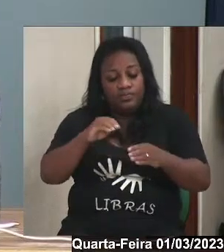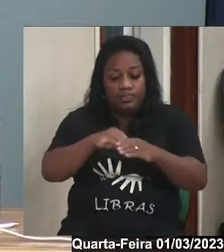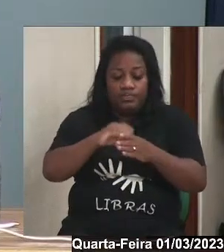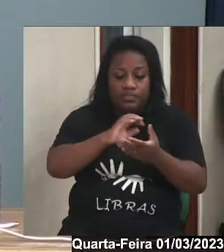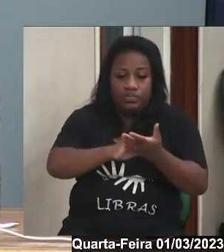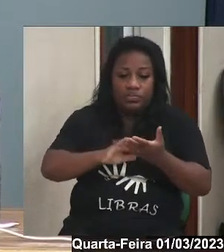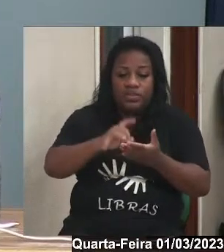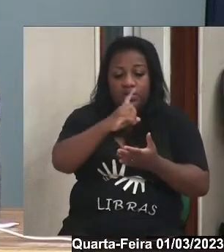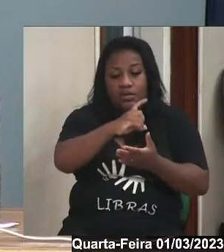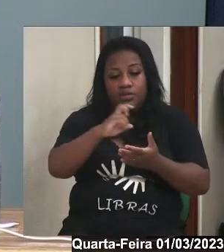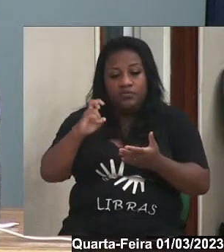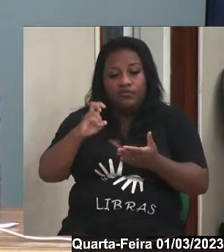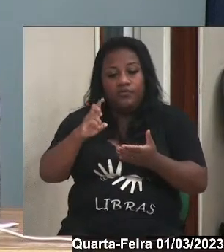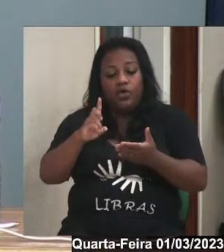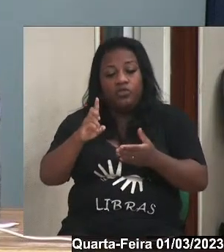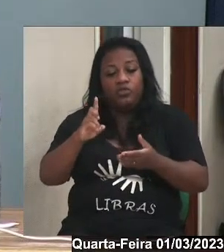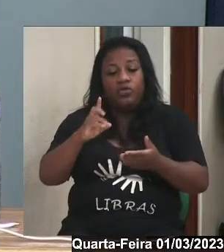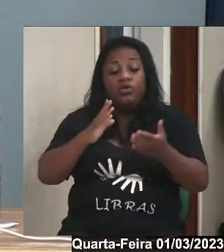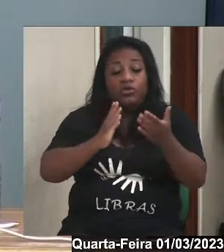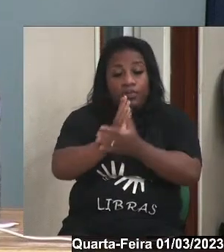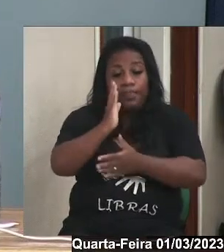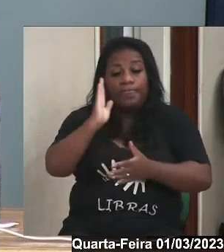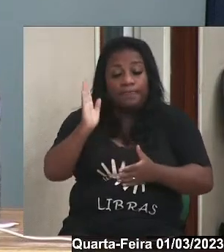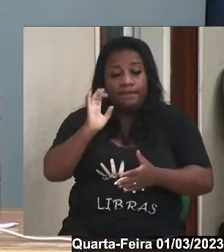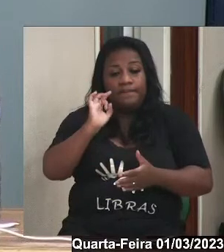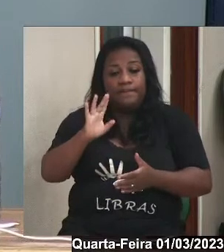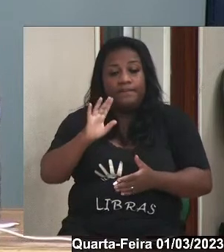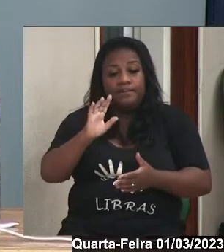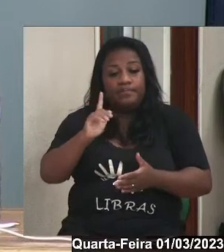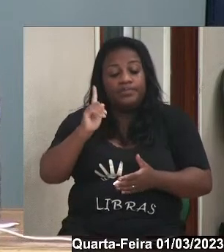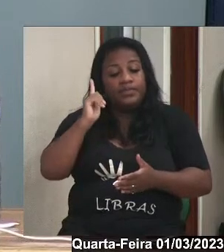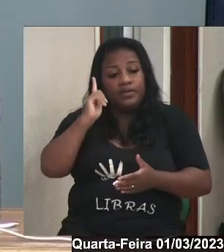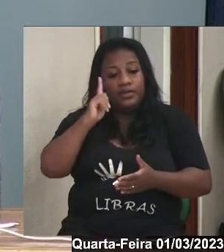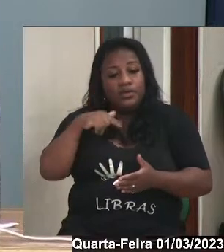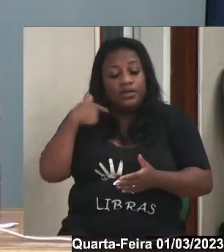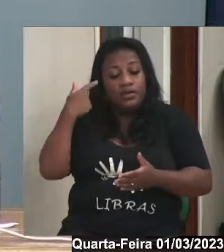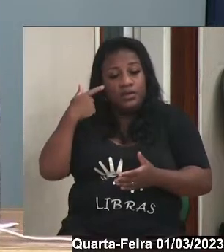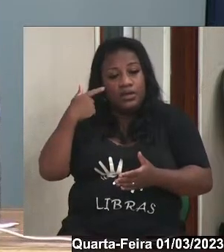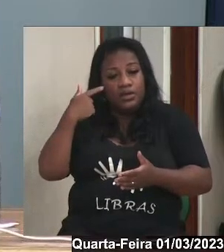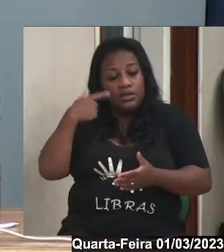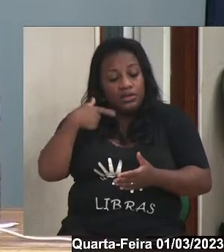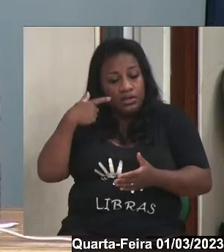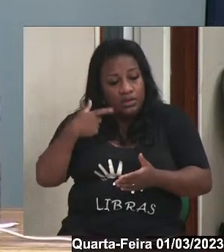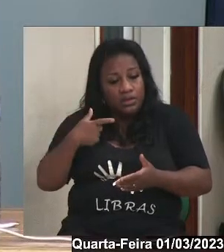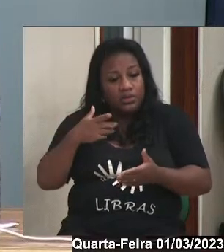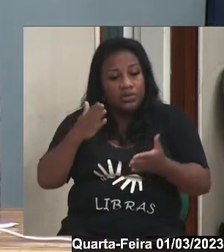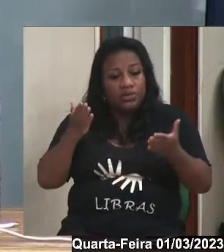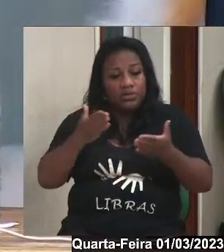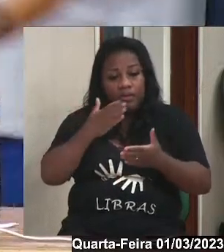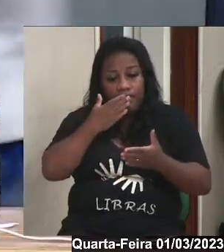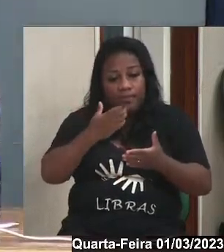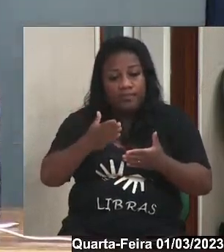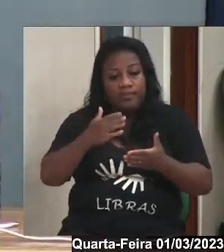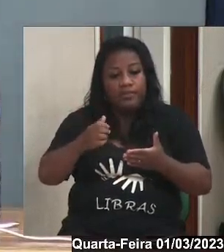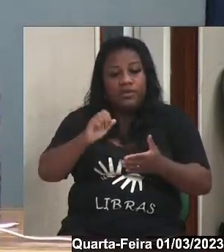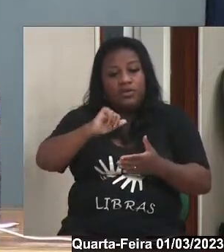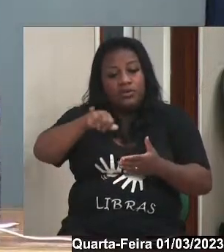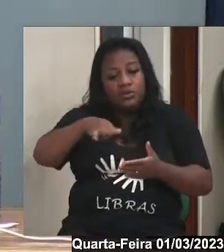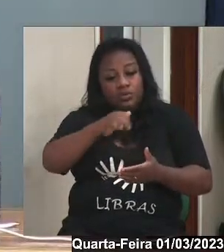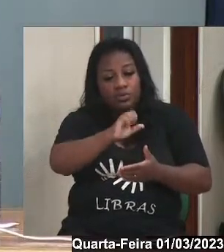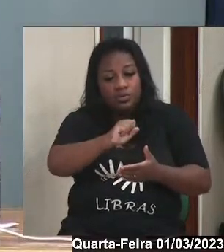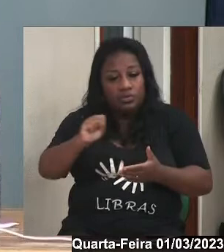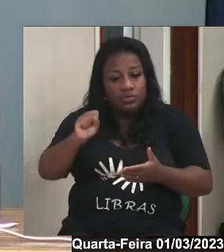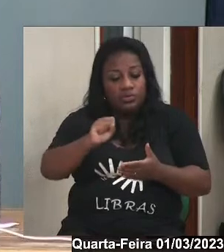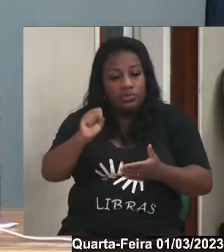Em votação, aprovado por 15 votos favoráveis e a ausência do vereador Gideon Santos no Nascimento. E com justificativa do voto, o vereador José de Souza